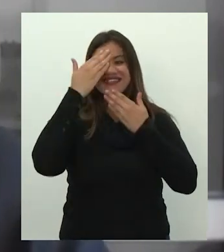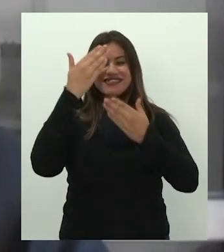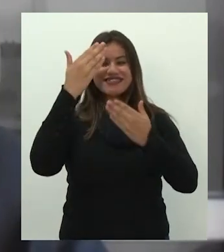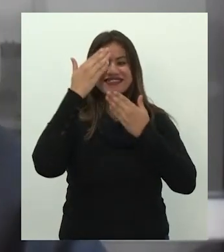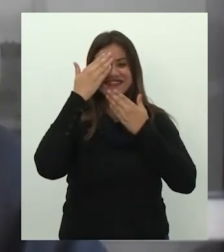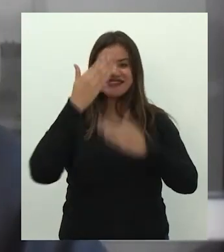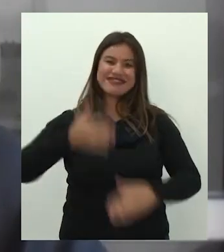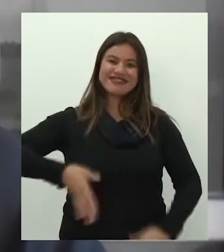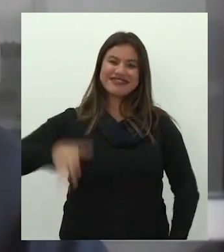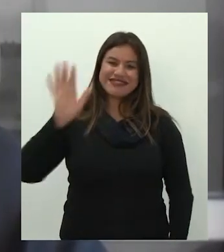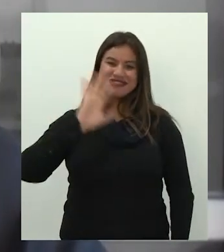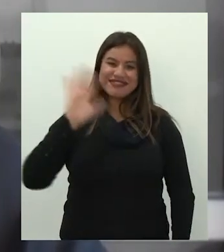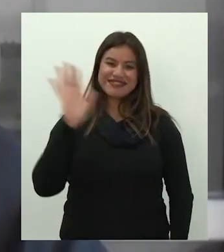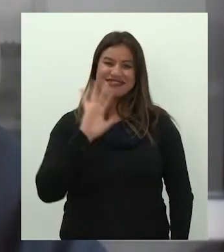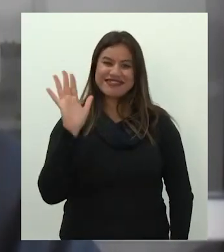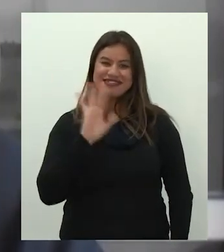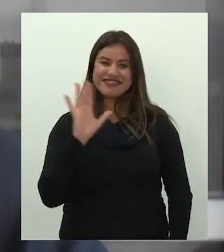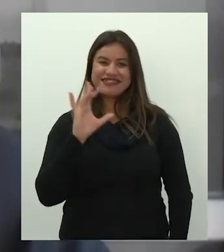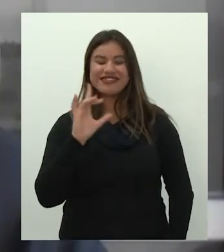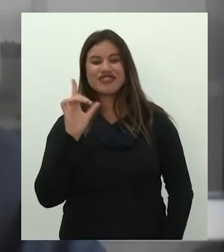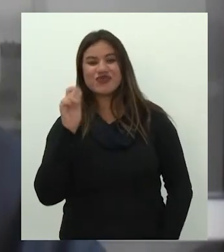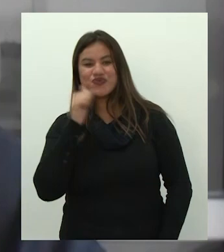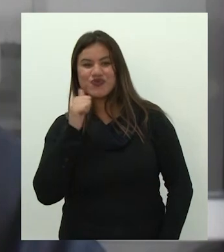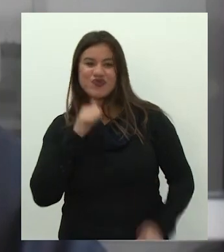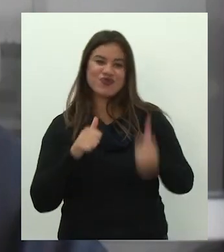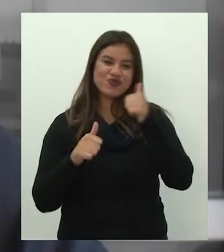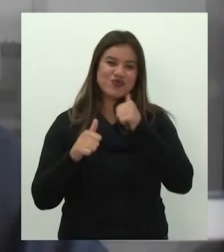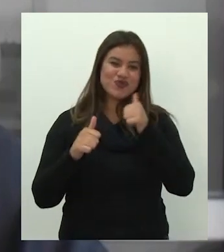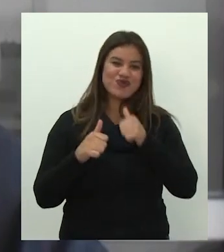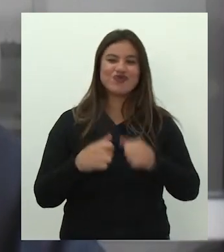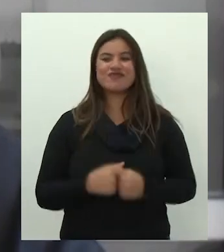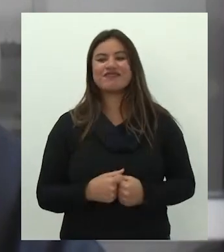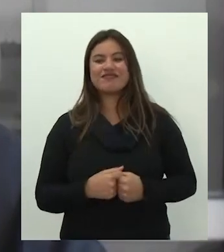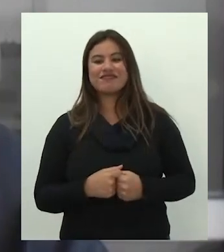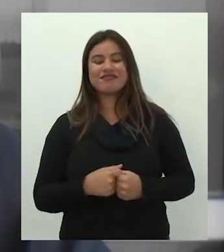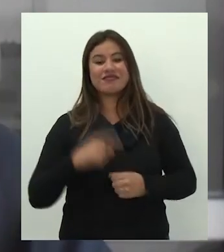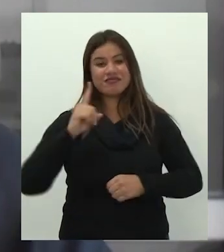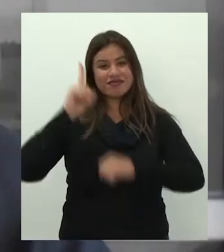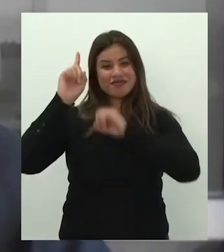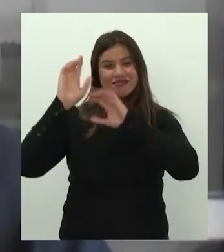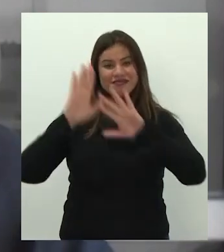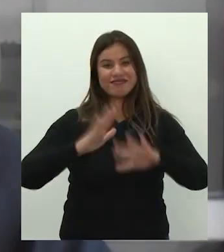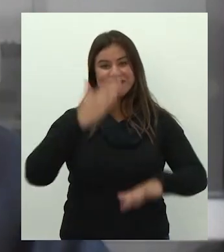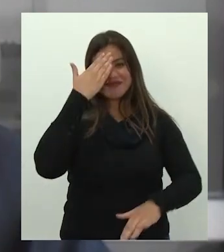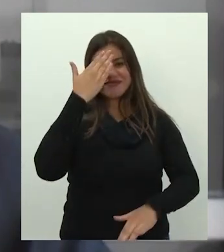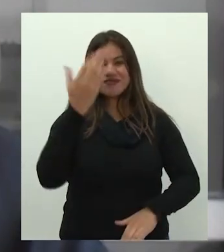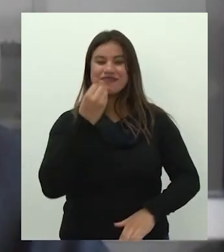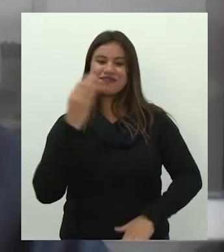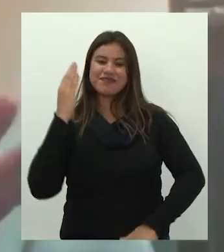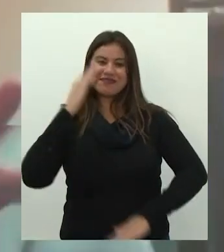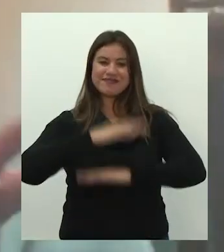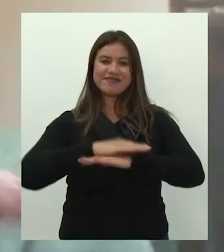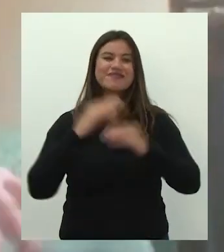me despeço muito bem acompanhada pela doutora Cláudia e também pela Carmen. Fiquem com Deus e obrigada. Boa tarde.